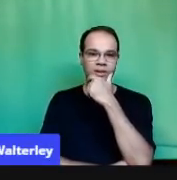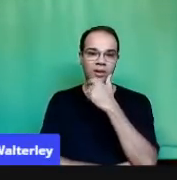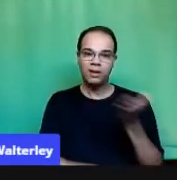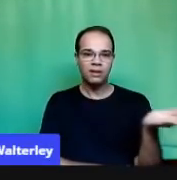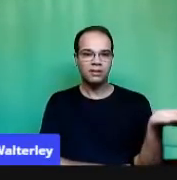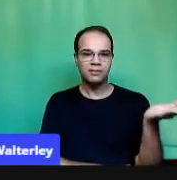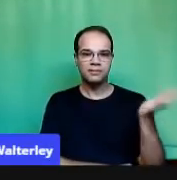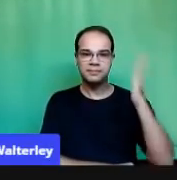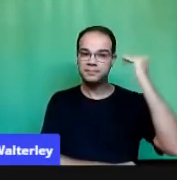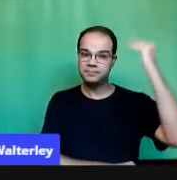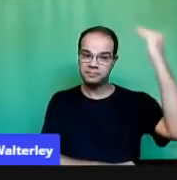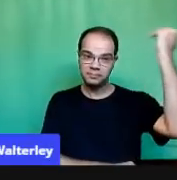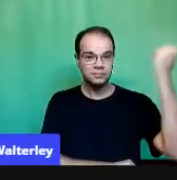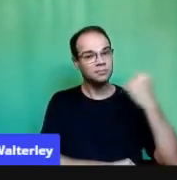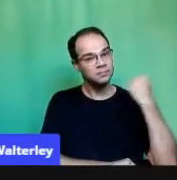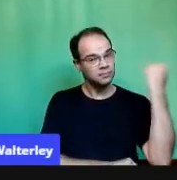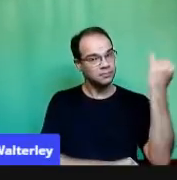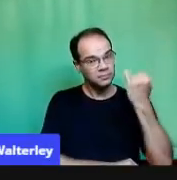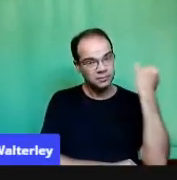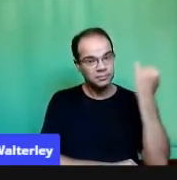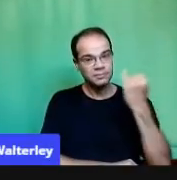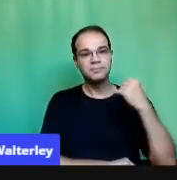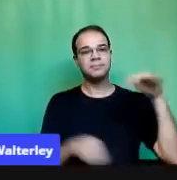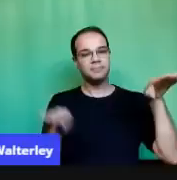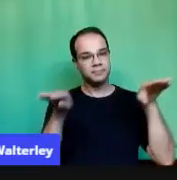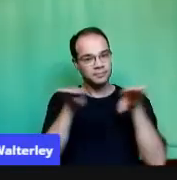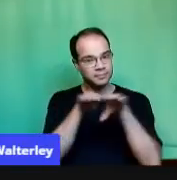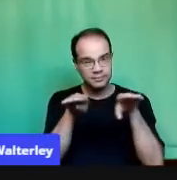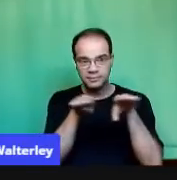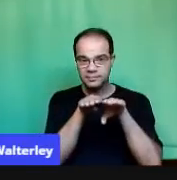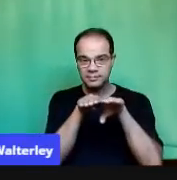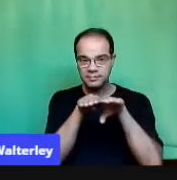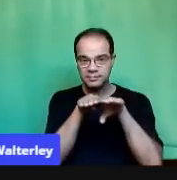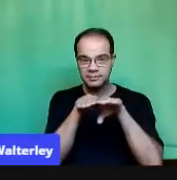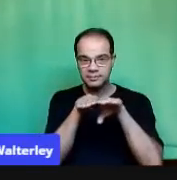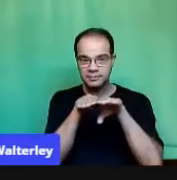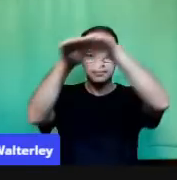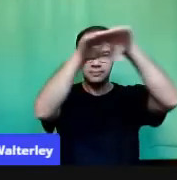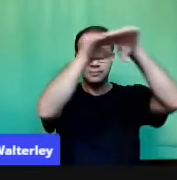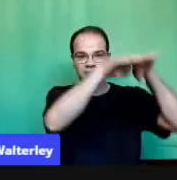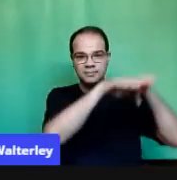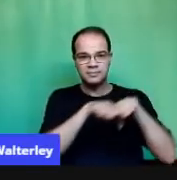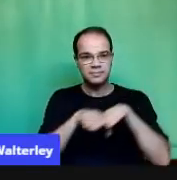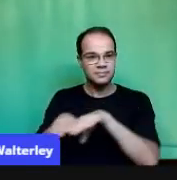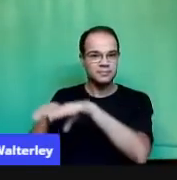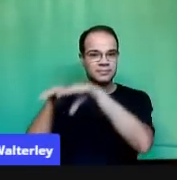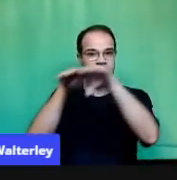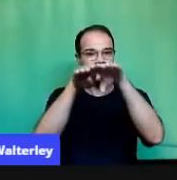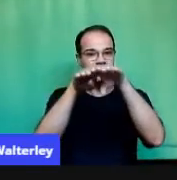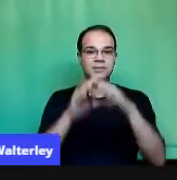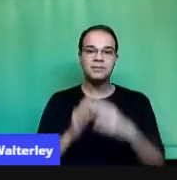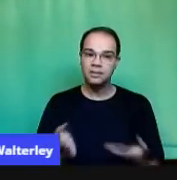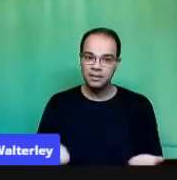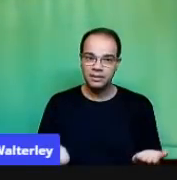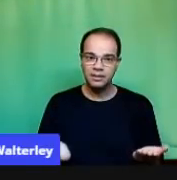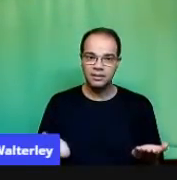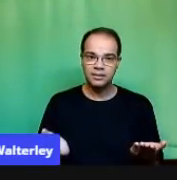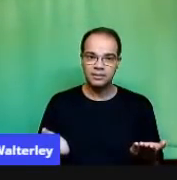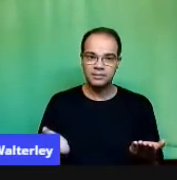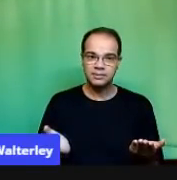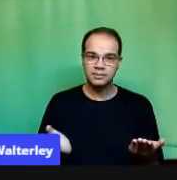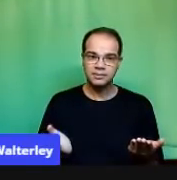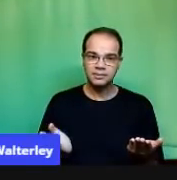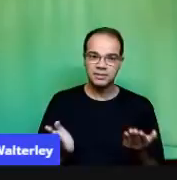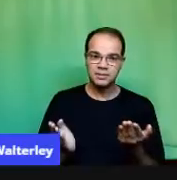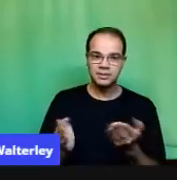que nós podemos ou não executar com a arte na educação, com a arte na nossa